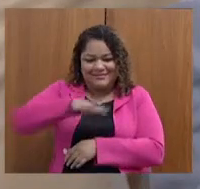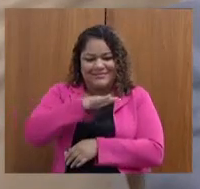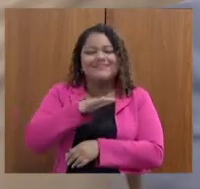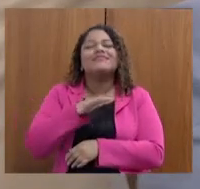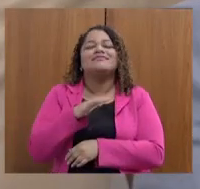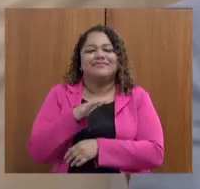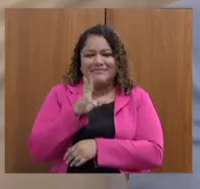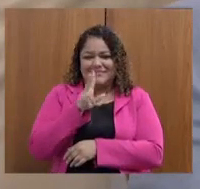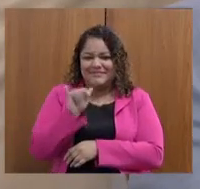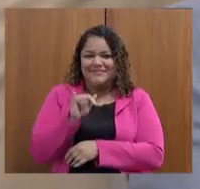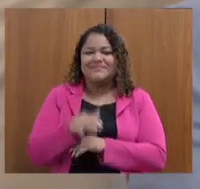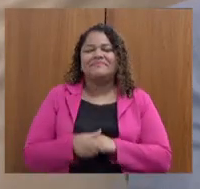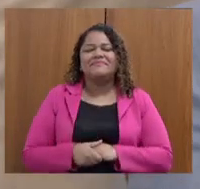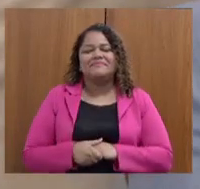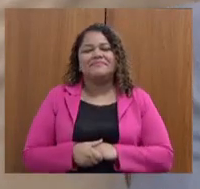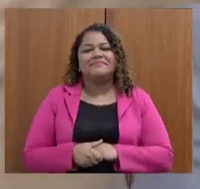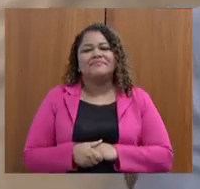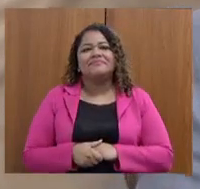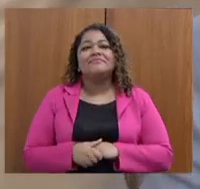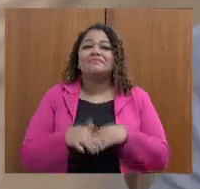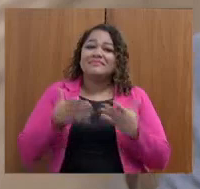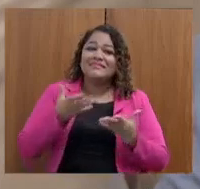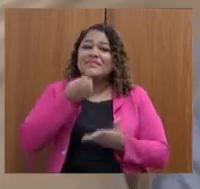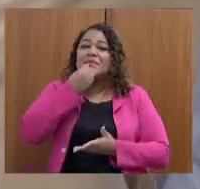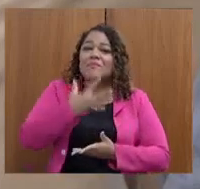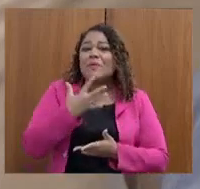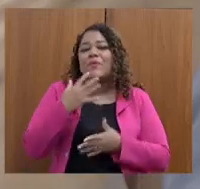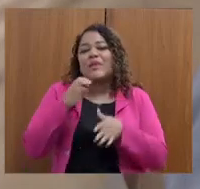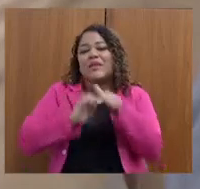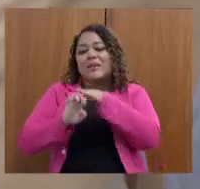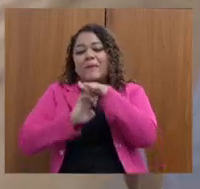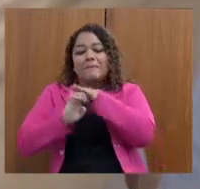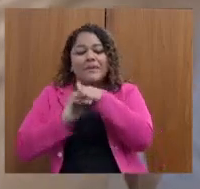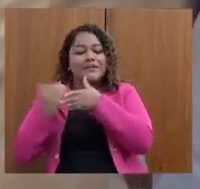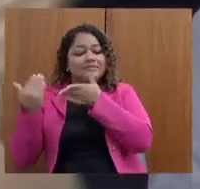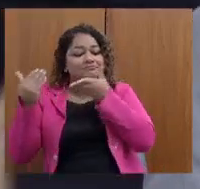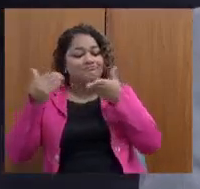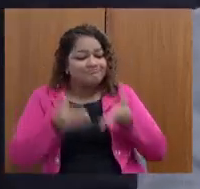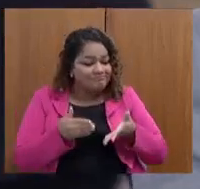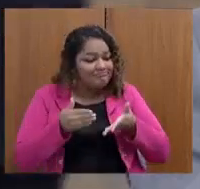Que bom né as empresas vem ficam satisfeitas